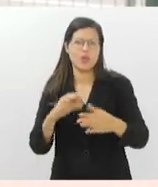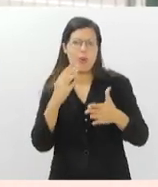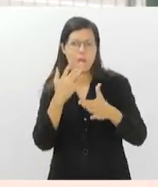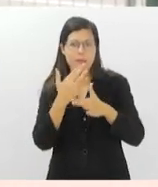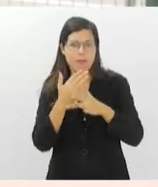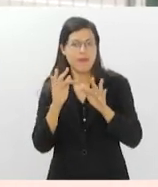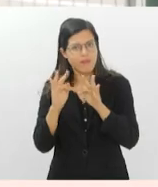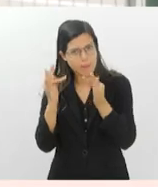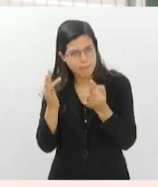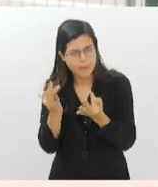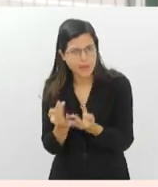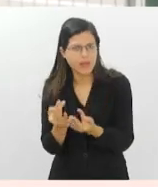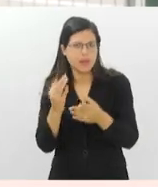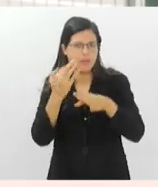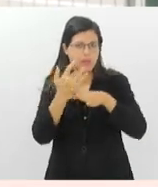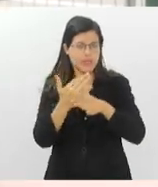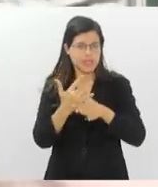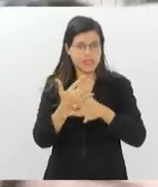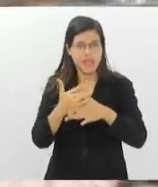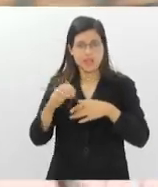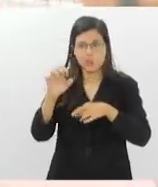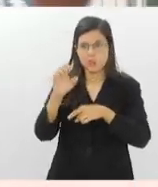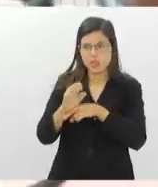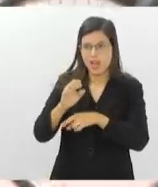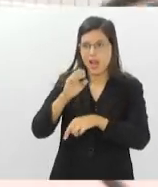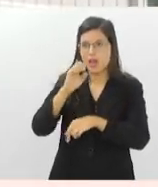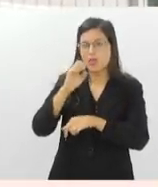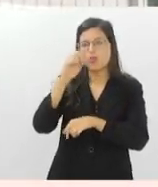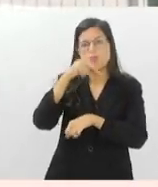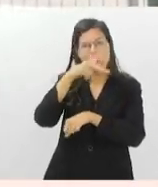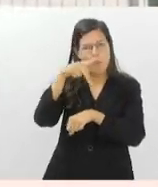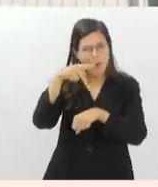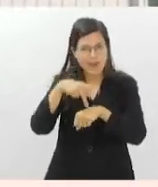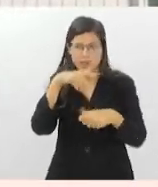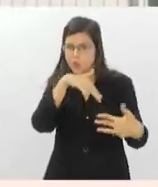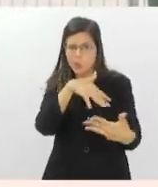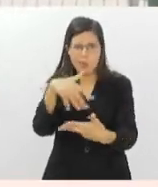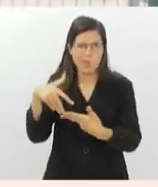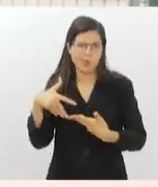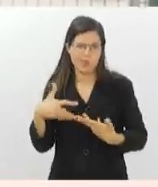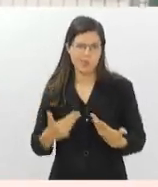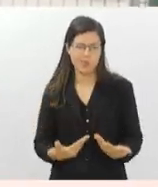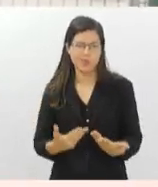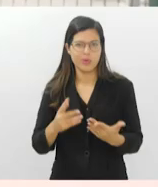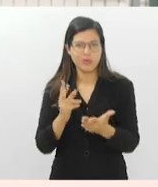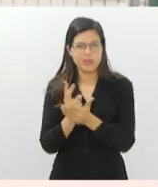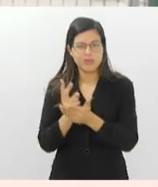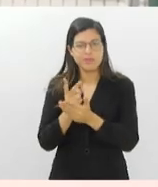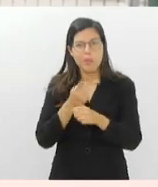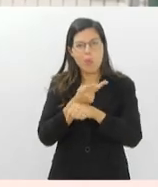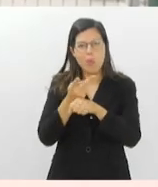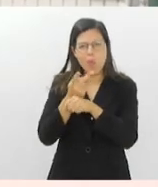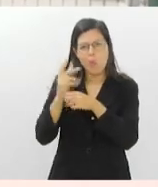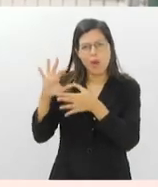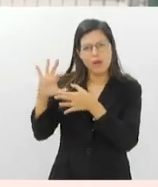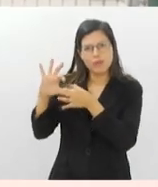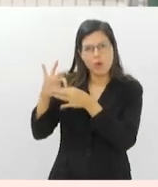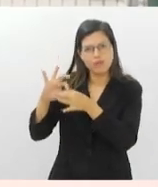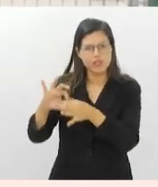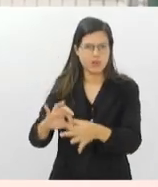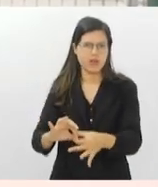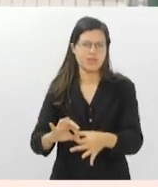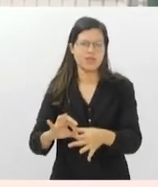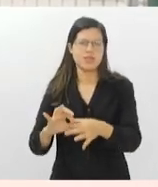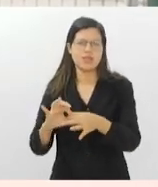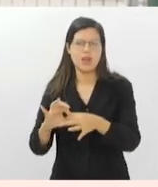numa família, numa cidade, num estado, num país, num mundo. Então você sempre procura contextualizar tudo aquilo,